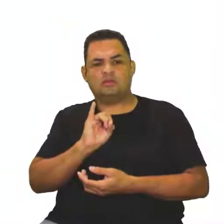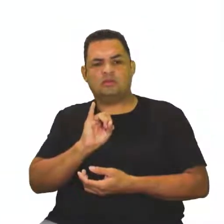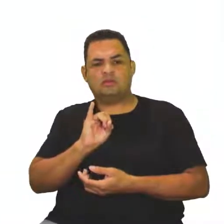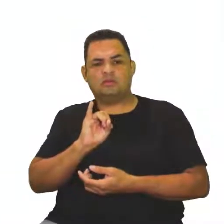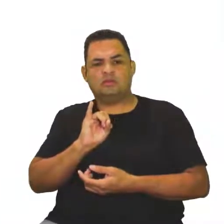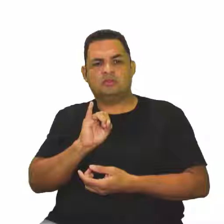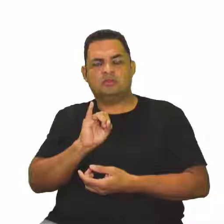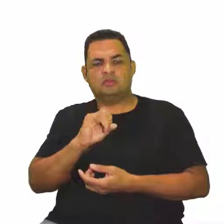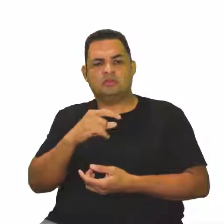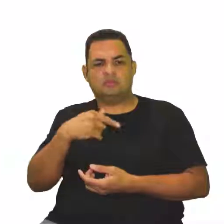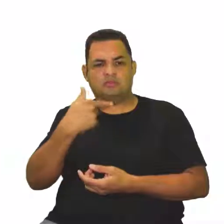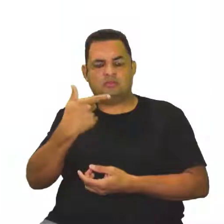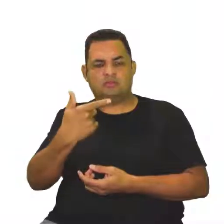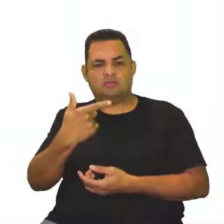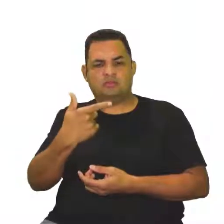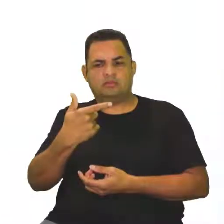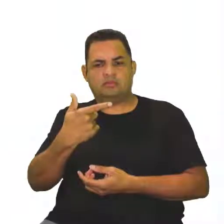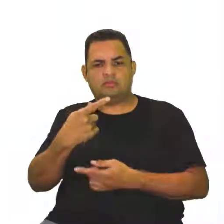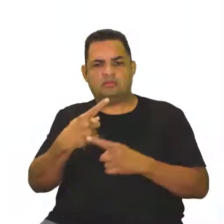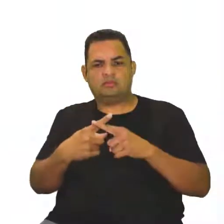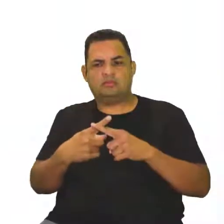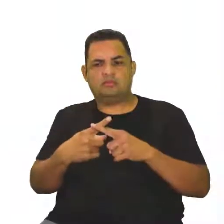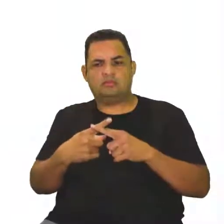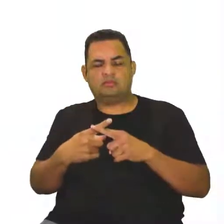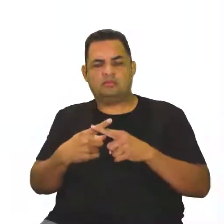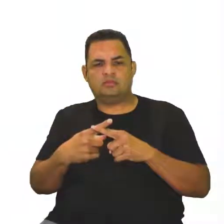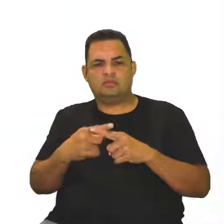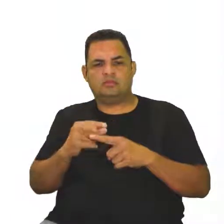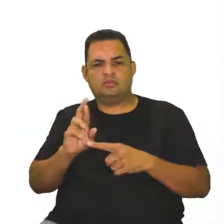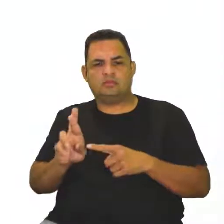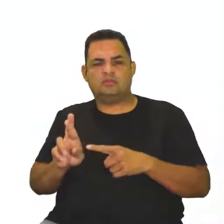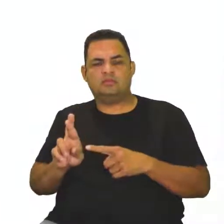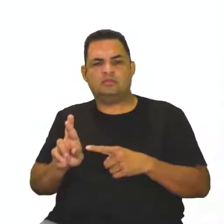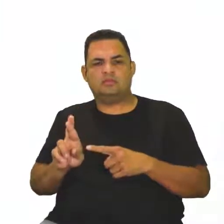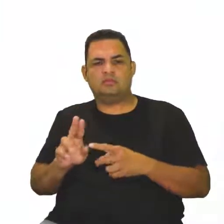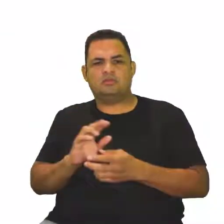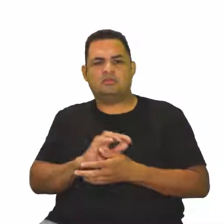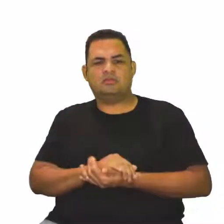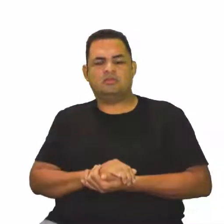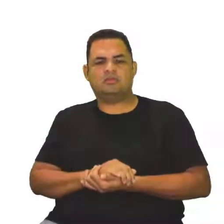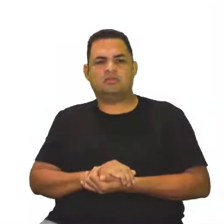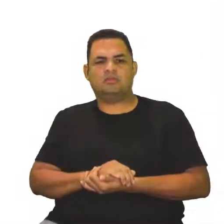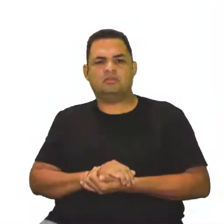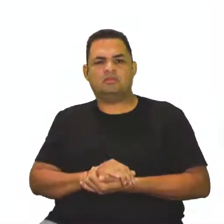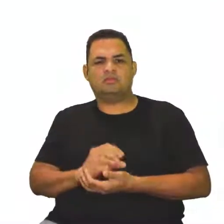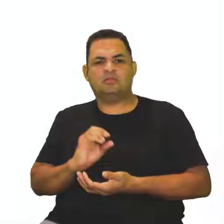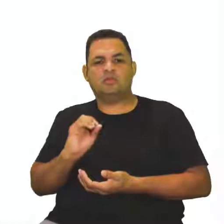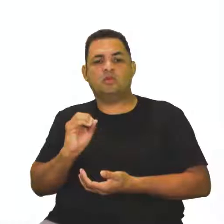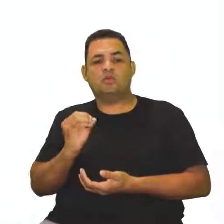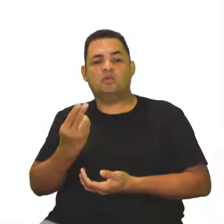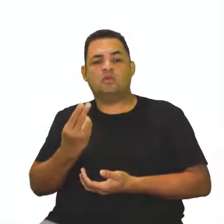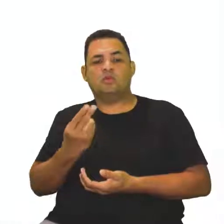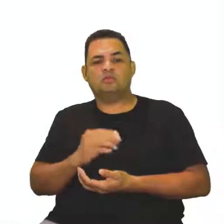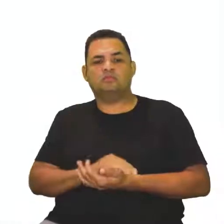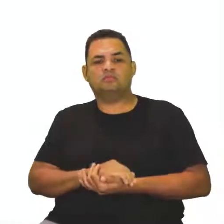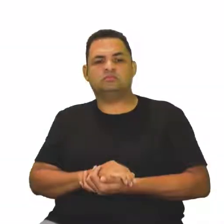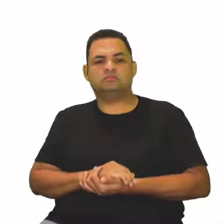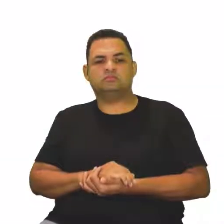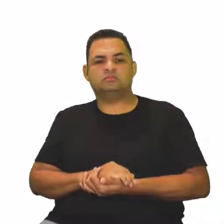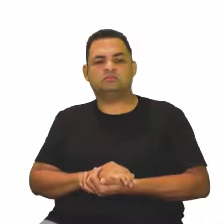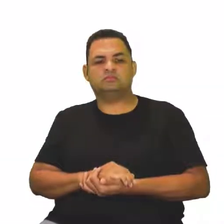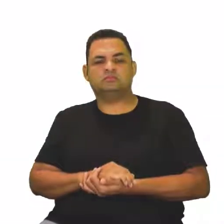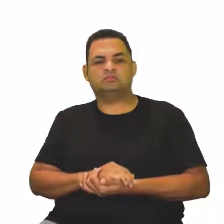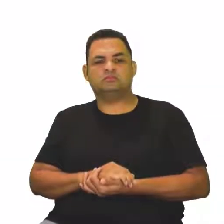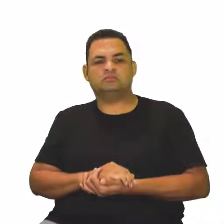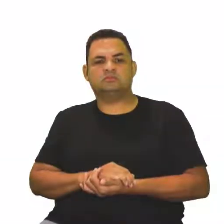certo? Ao quadrado vezes a resistência, tá? Ou agrupando aqui direitinho, ó, para ficar